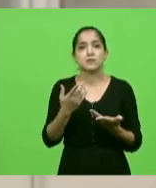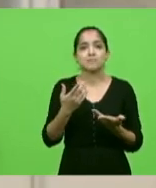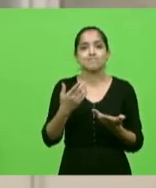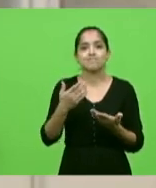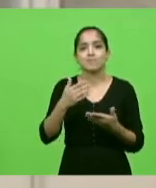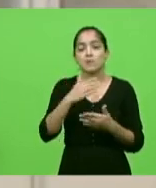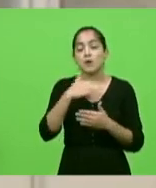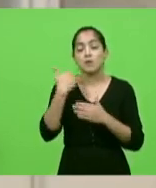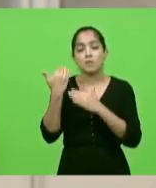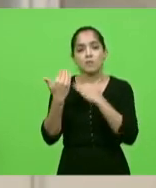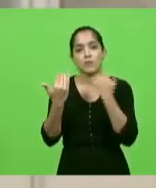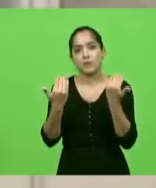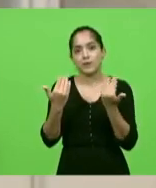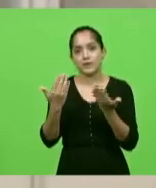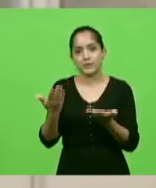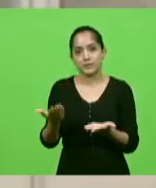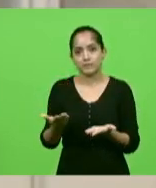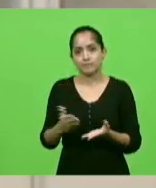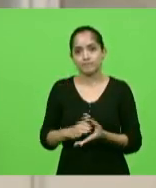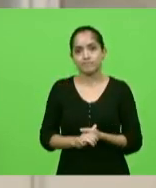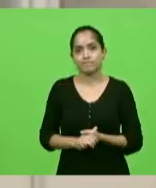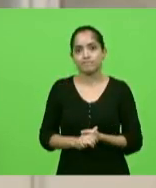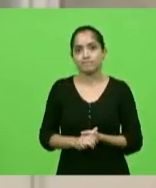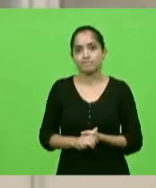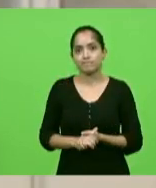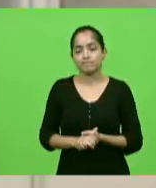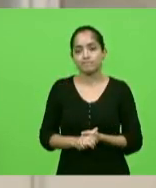partiram para outra morada